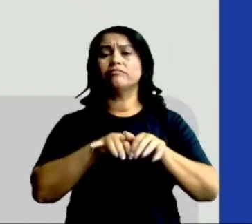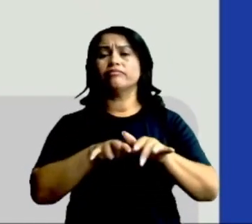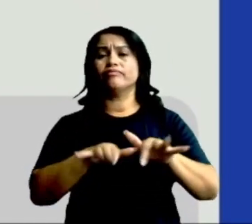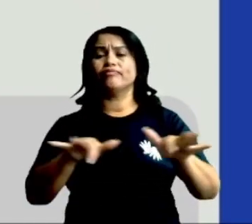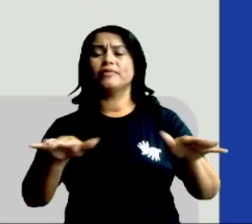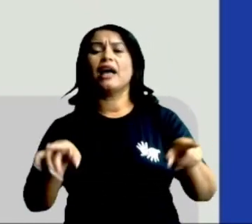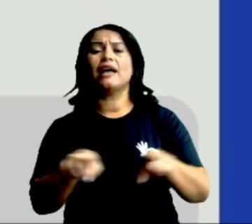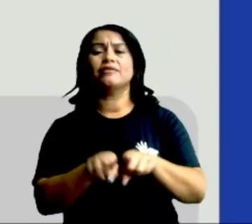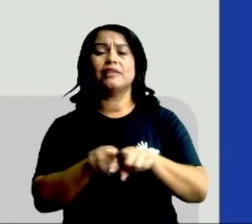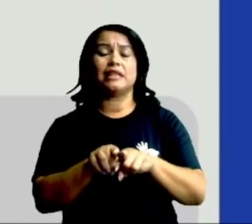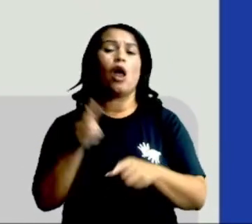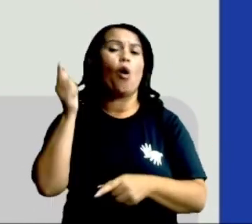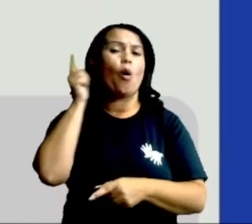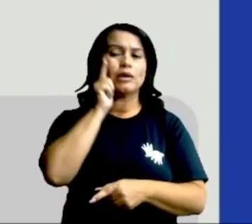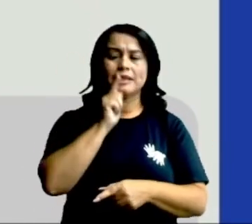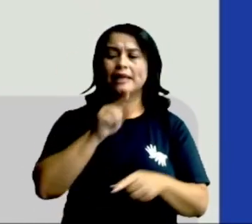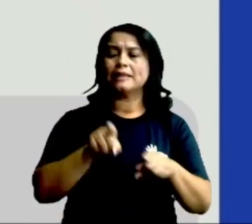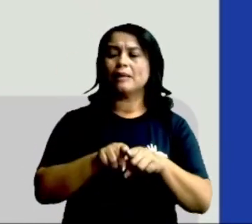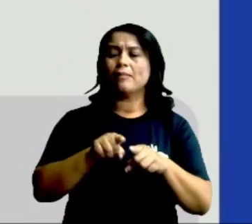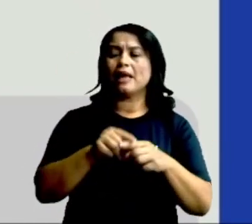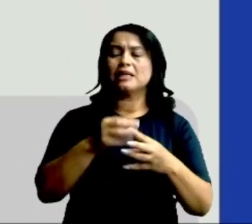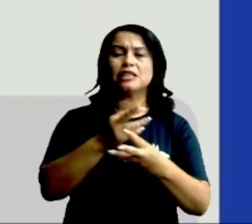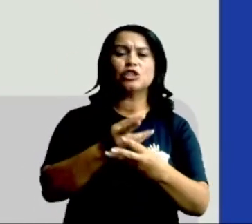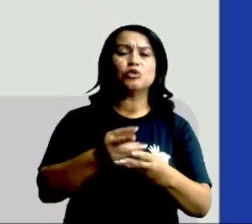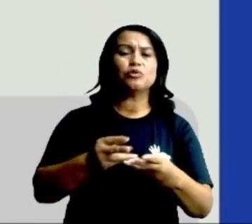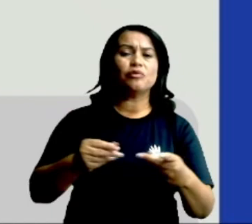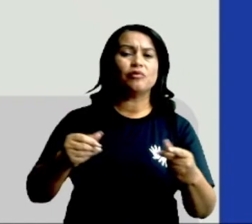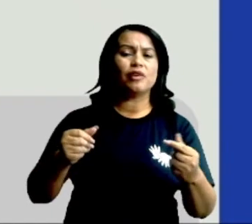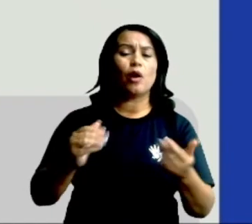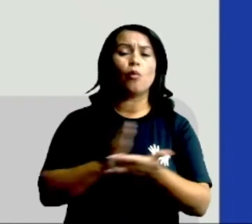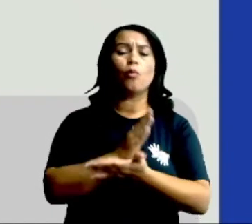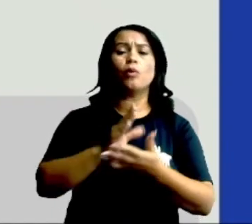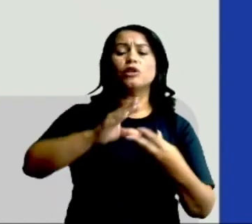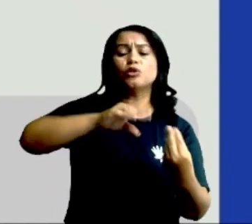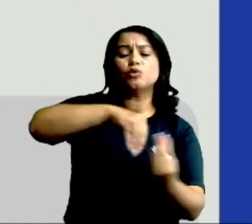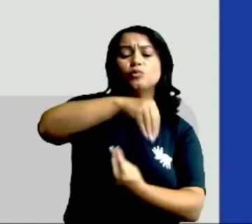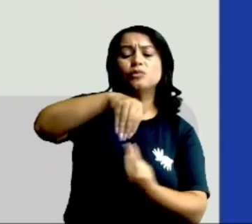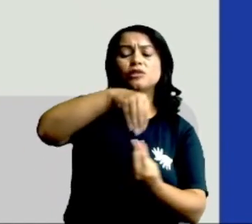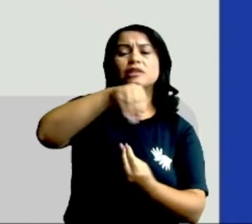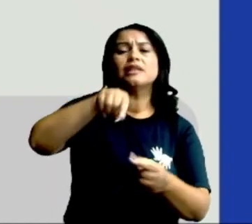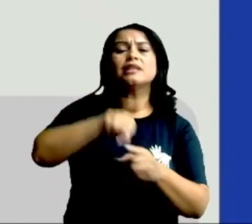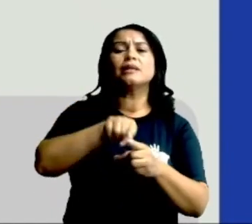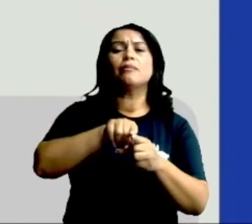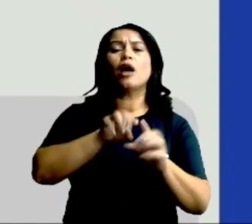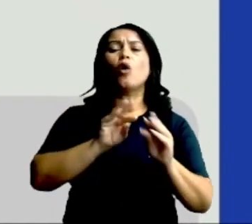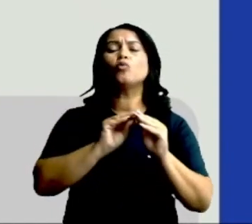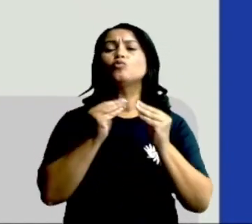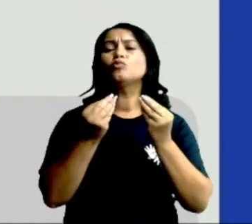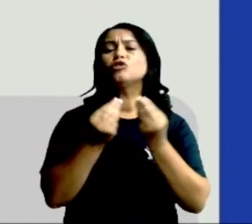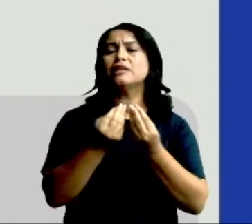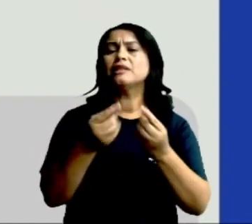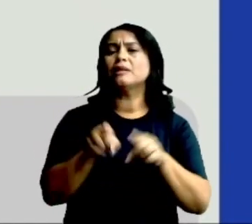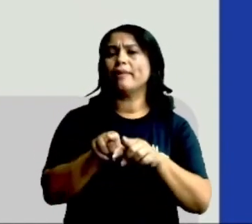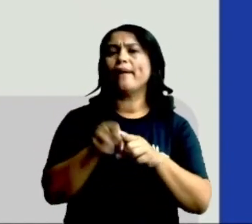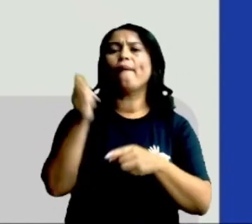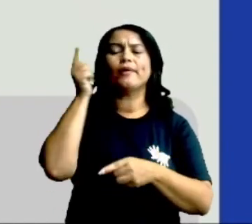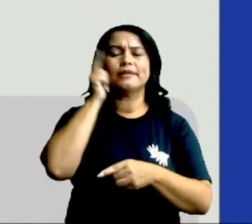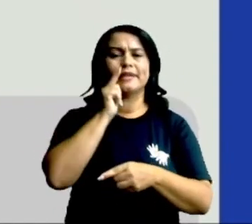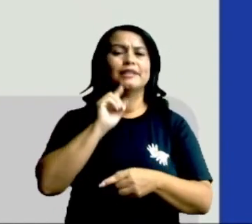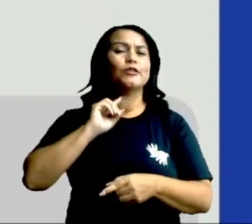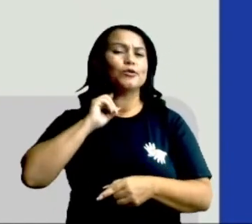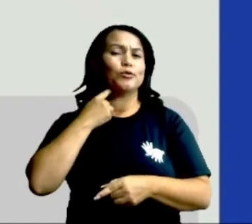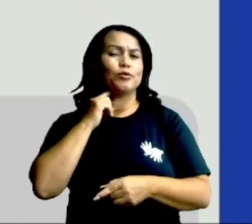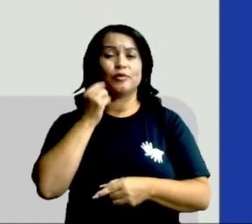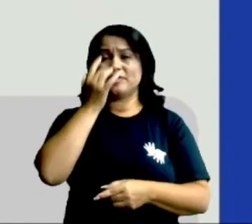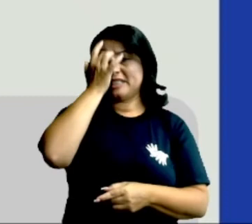dissolver muitas outras substâncias? Isso acaba fazendo com que a água ela acabe se tornando poluída com muita facilidade, né? Basta